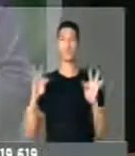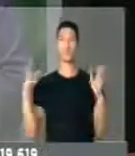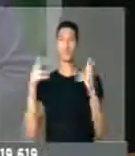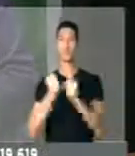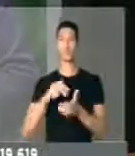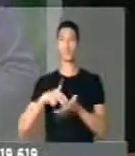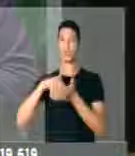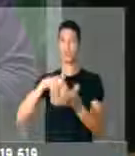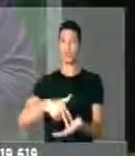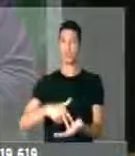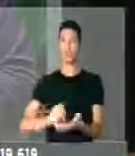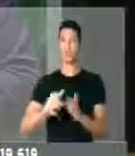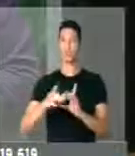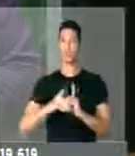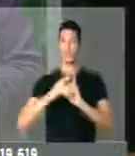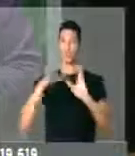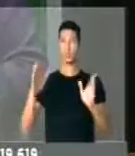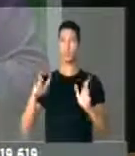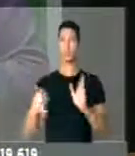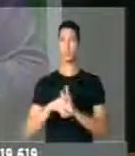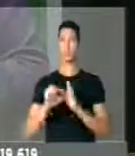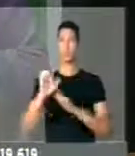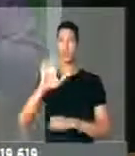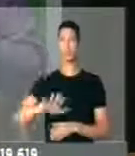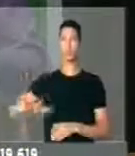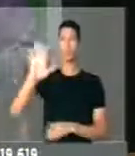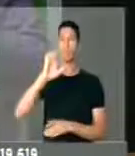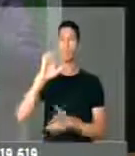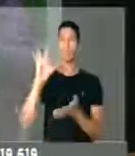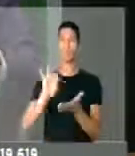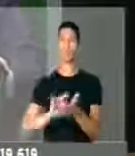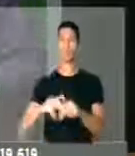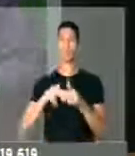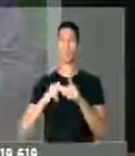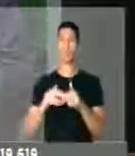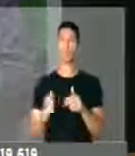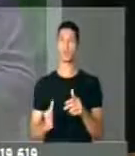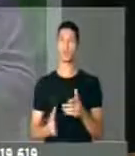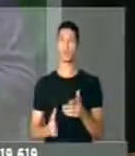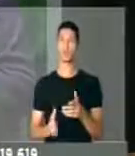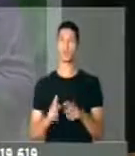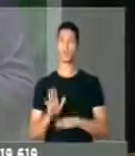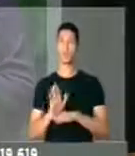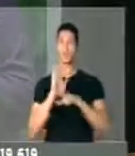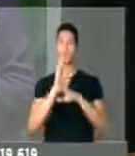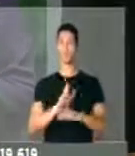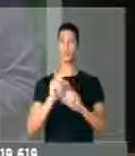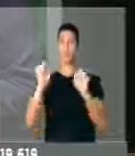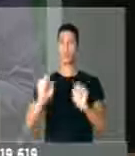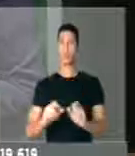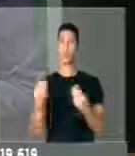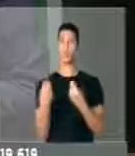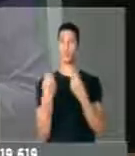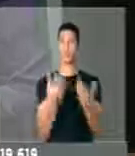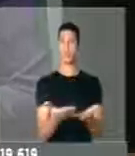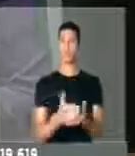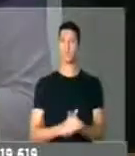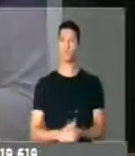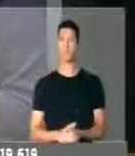a resistência democrática na Europa, justamente pela contribuição que puderam dar a ela.